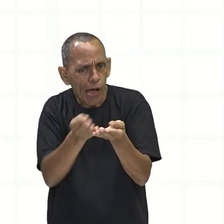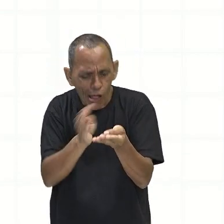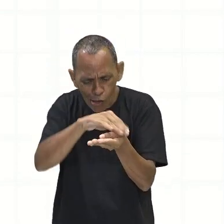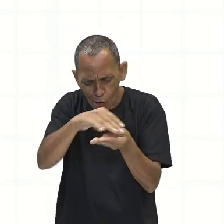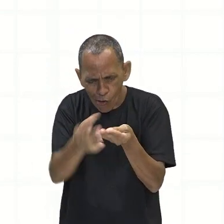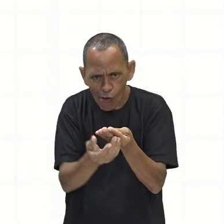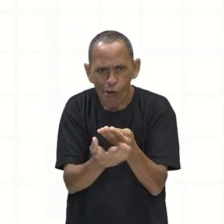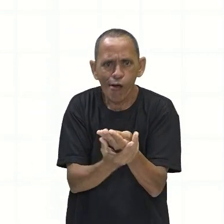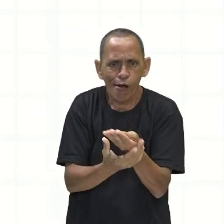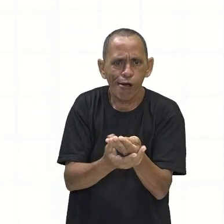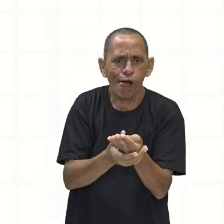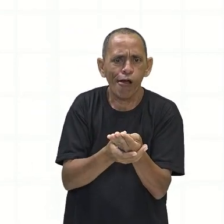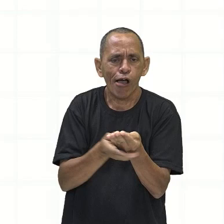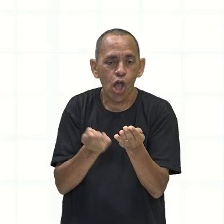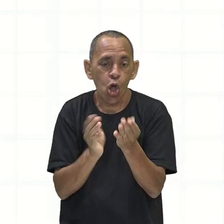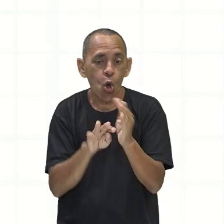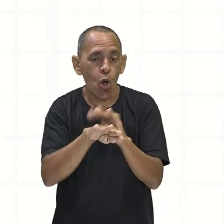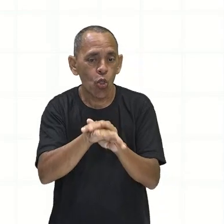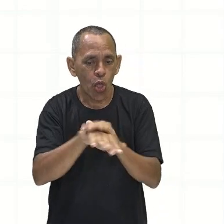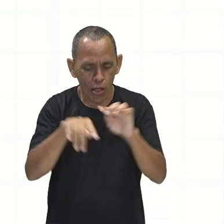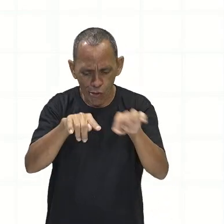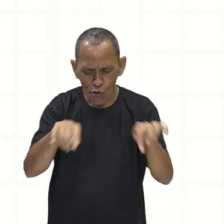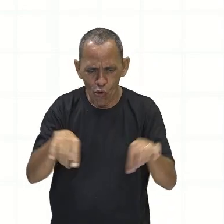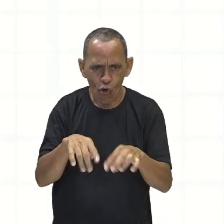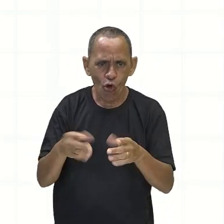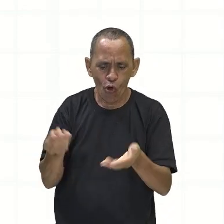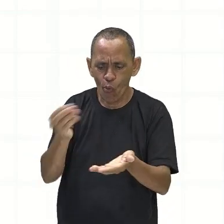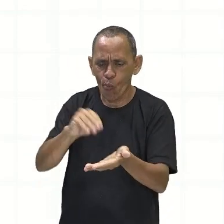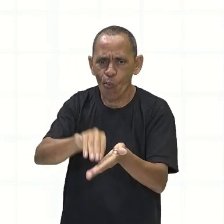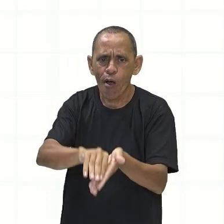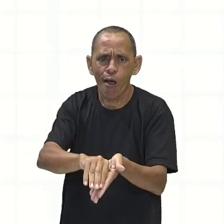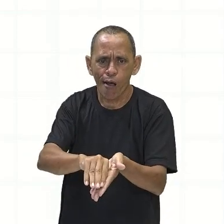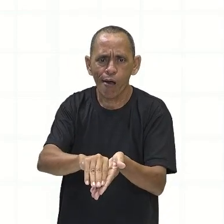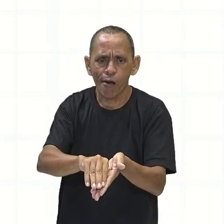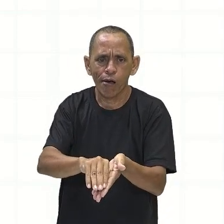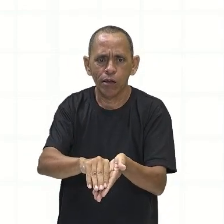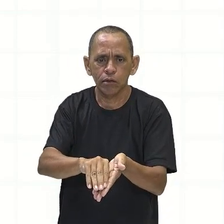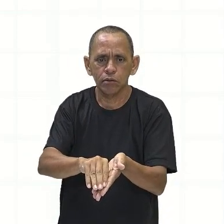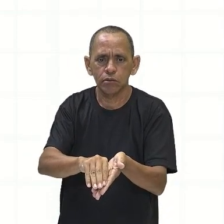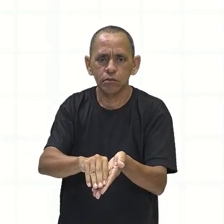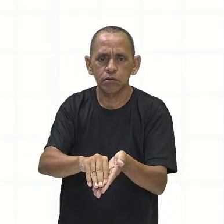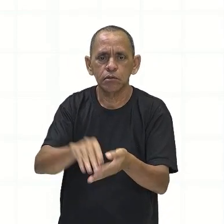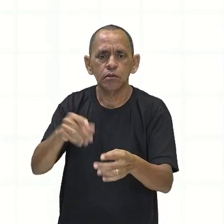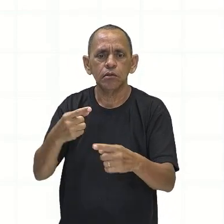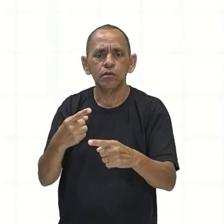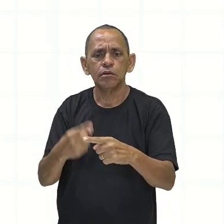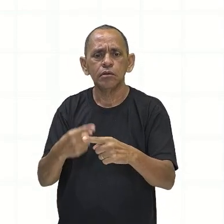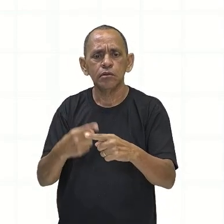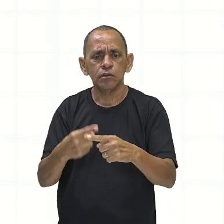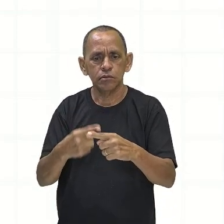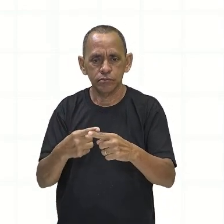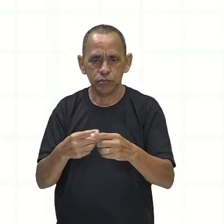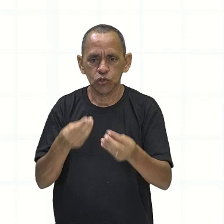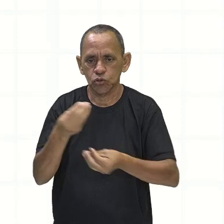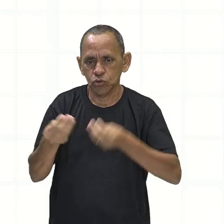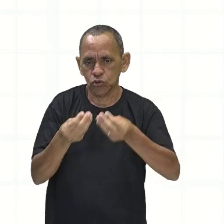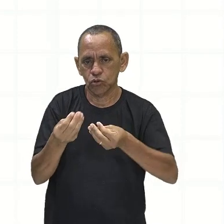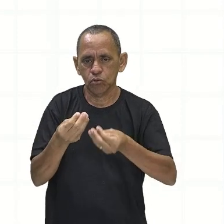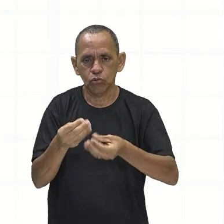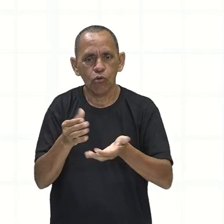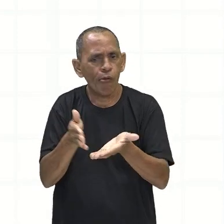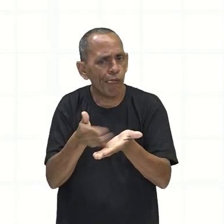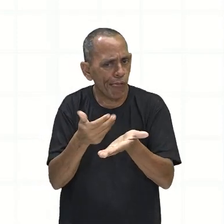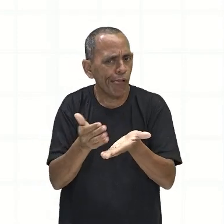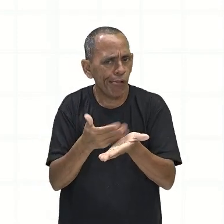livro, numa caixa, pois é um livro raro. Aí podemos escrever aqui sem problema, não ficou cansativo. O